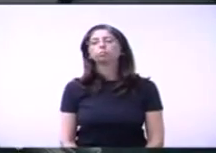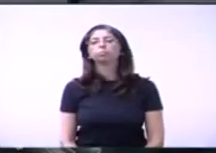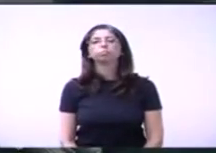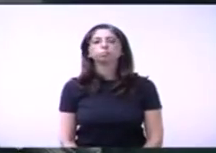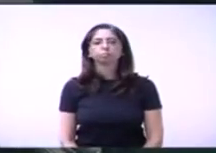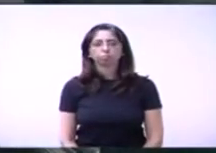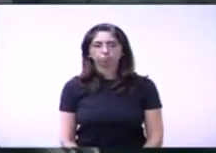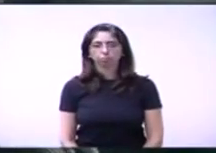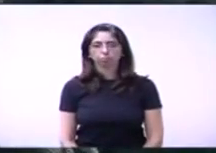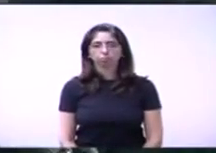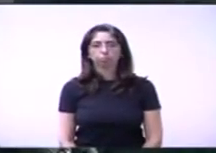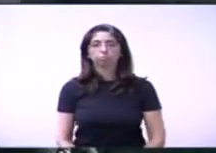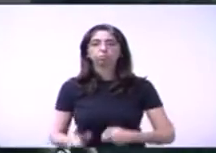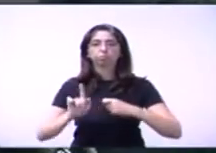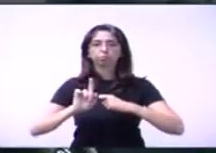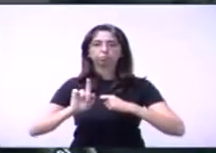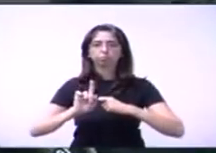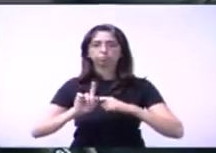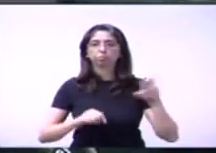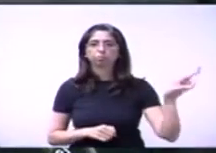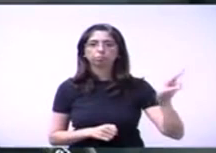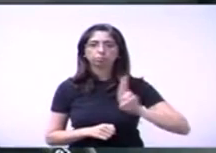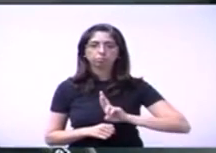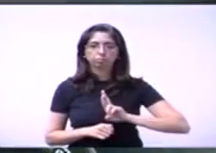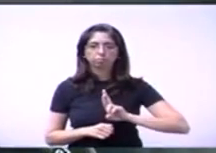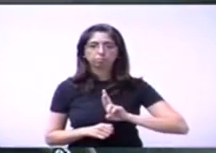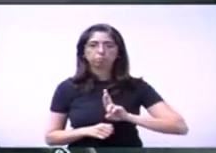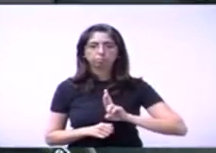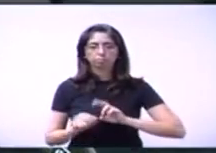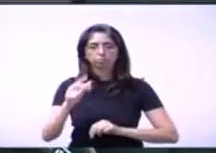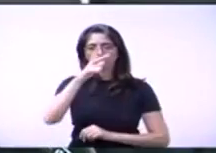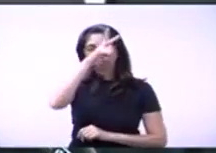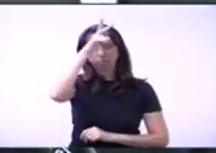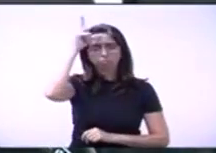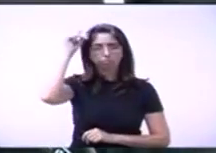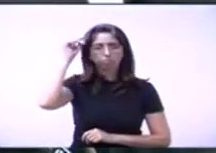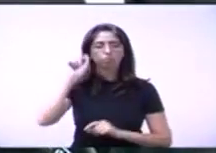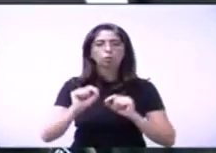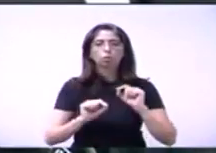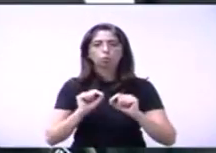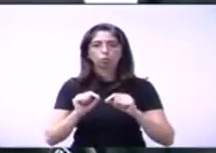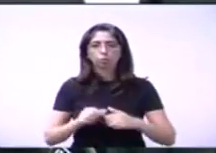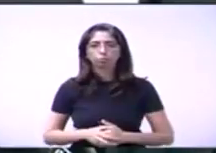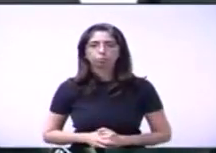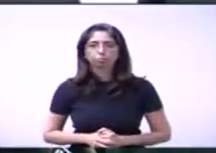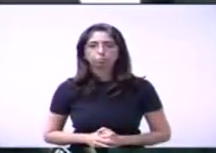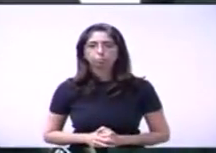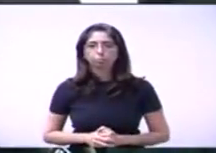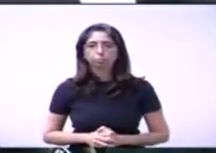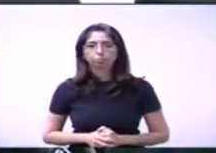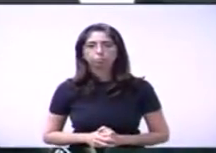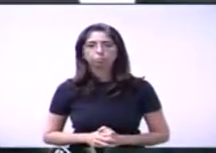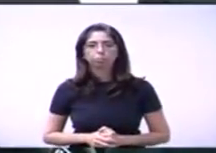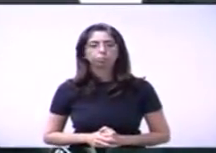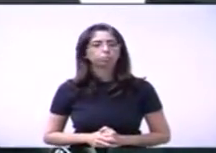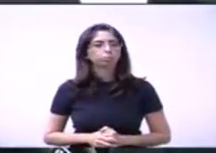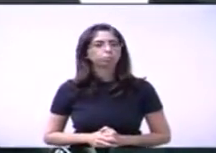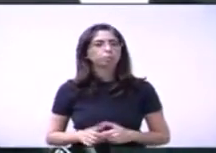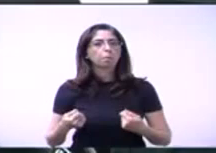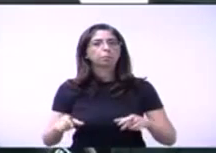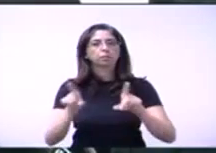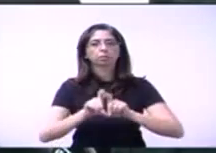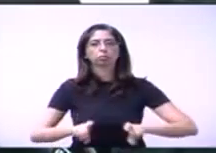111 do vereador Gustavo Iatecola requer informações ao Executivo sobre a informatização da